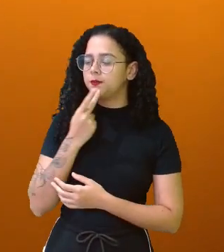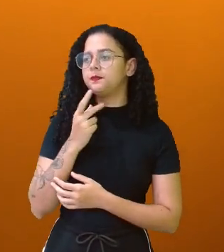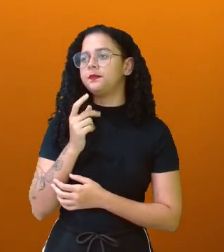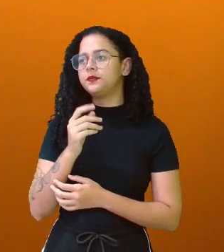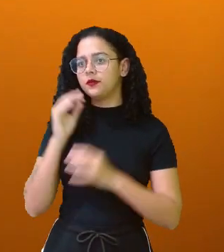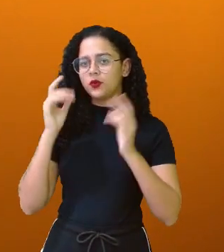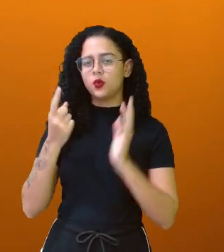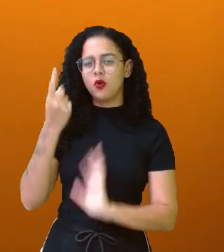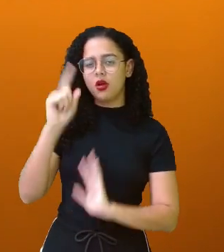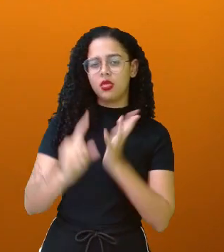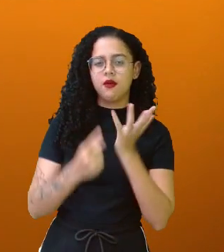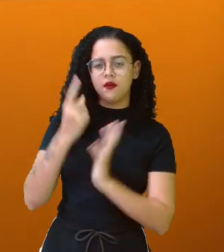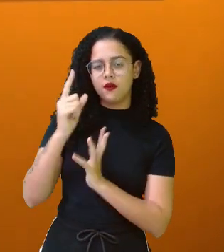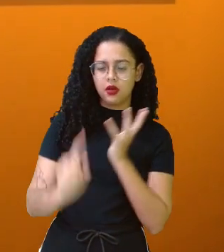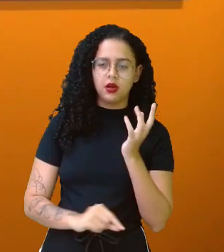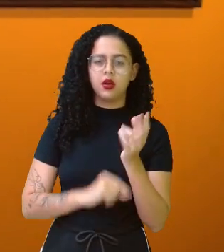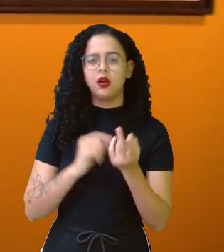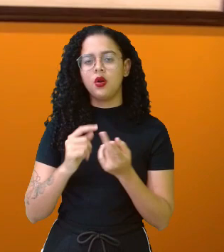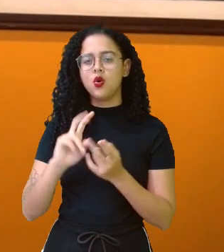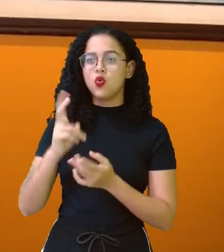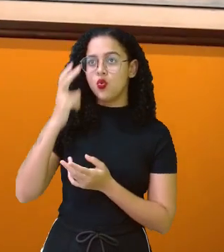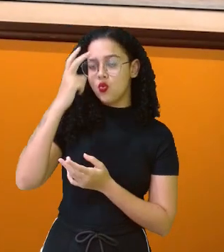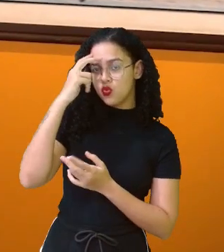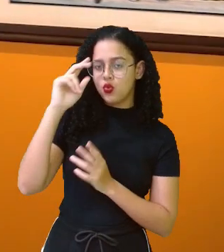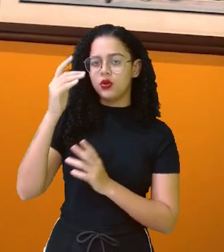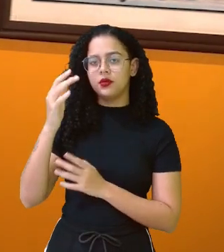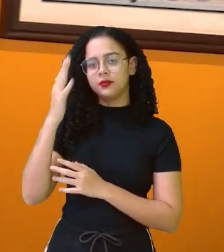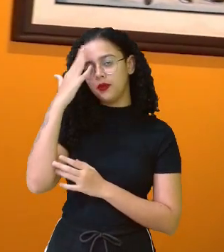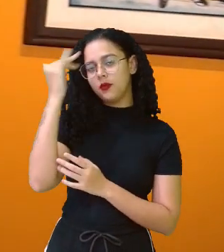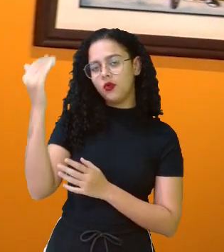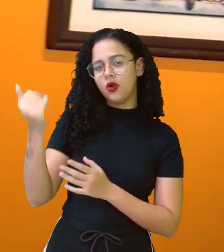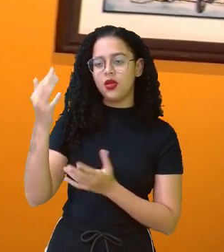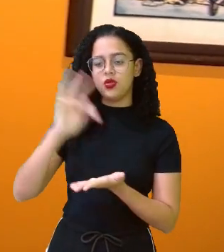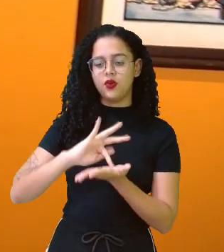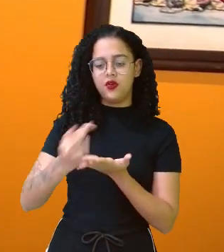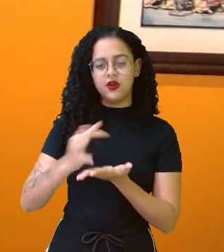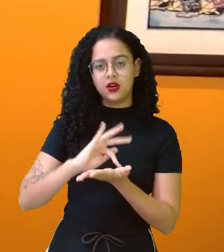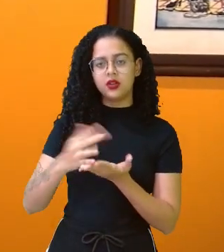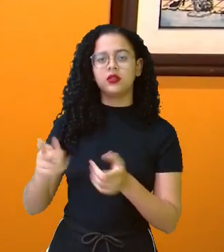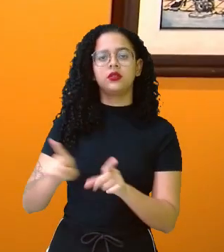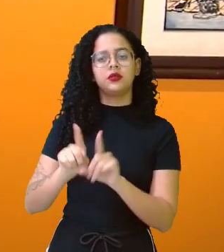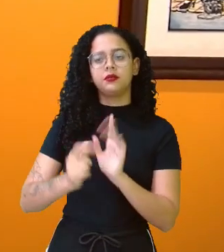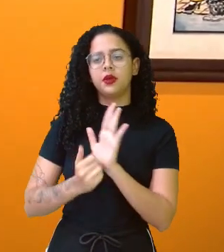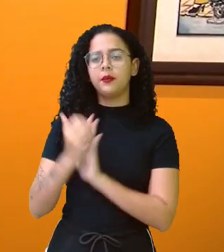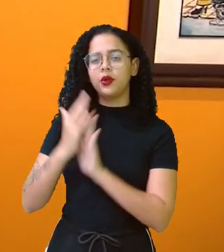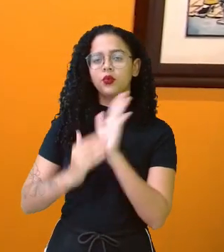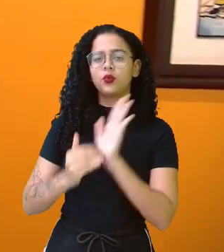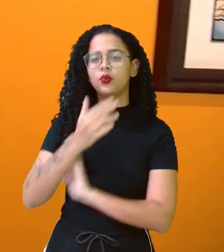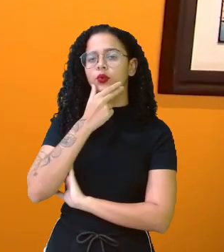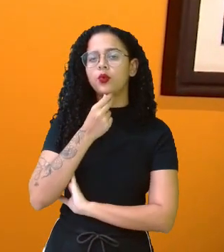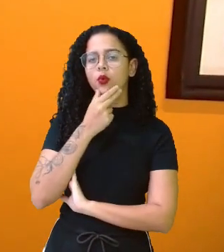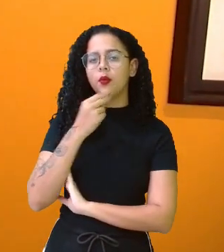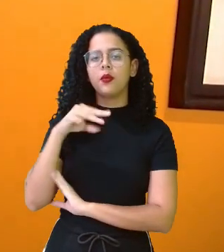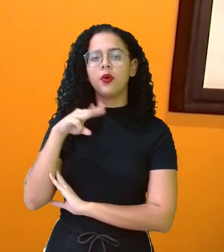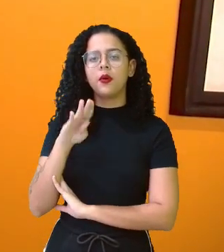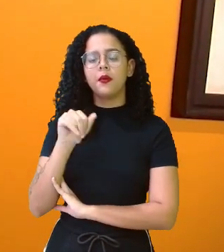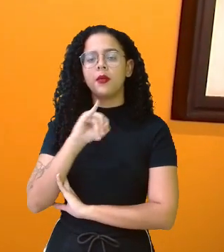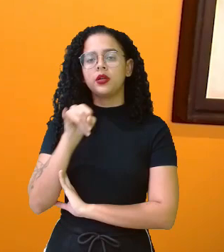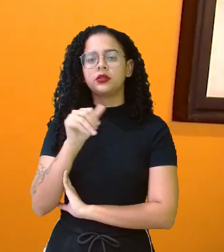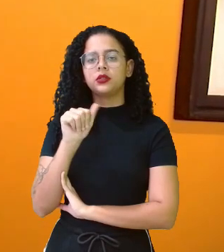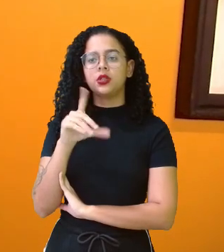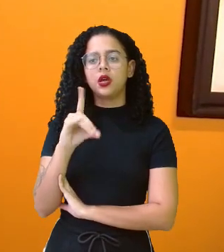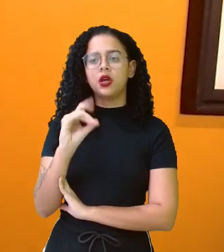do carnaval, dessa parte da cultura popular e do frevo, a gente traz pinturas de um artista holandês chamado Bajado,